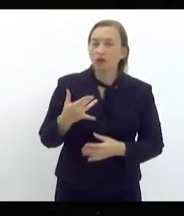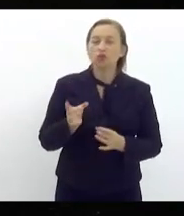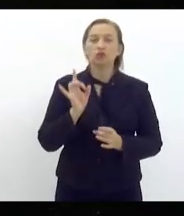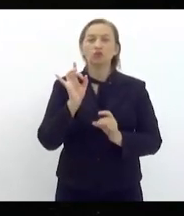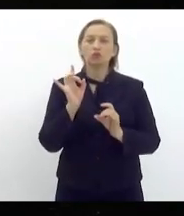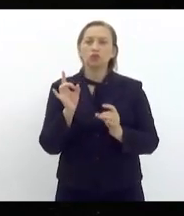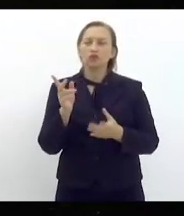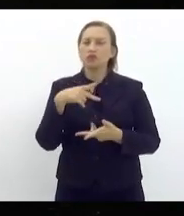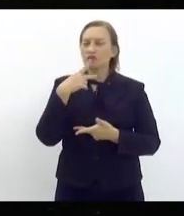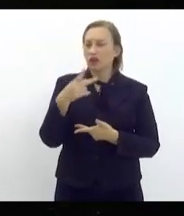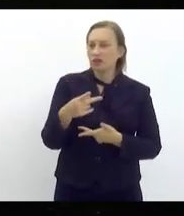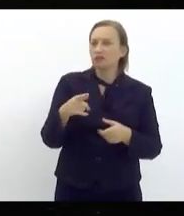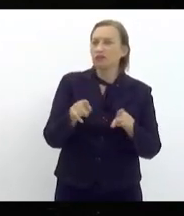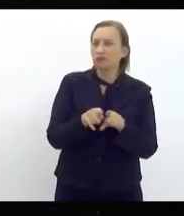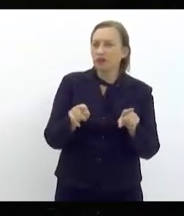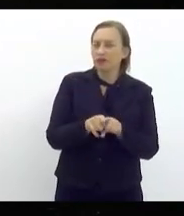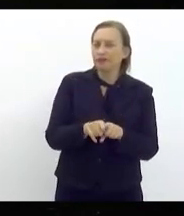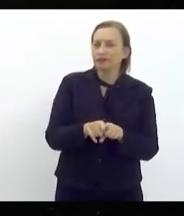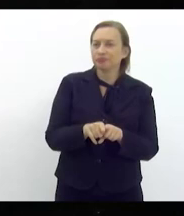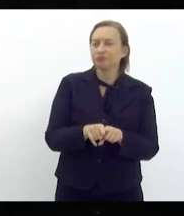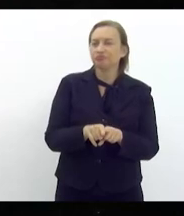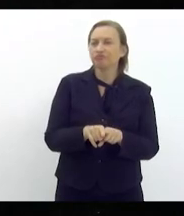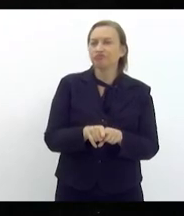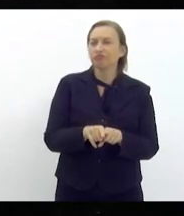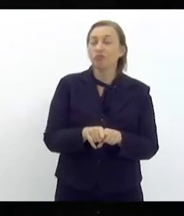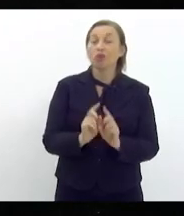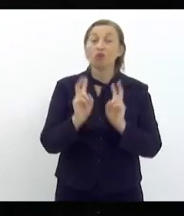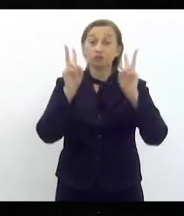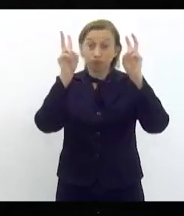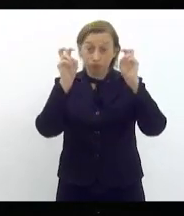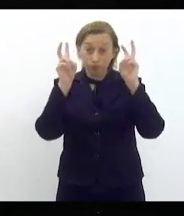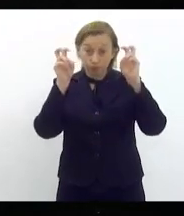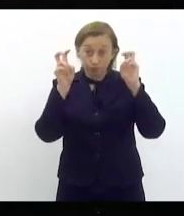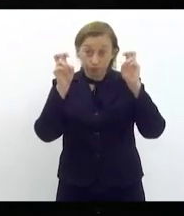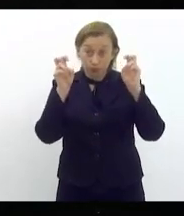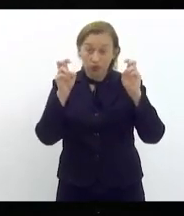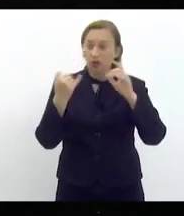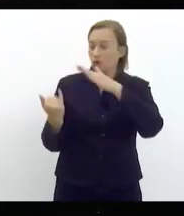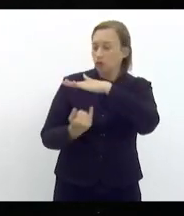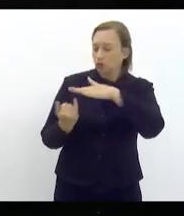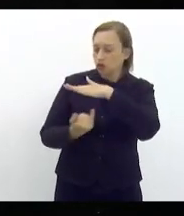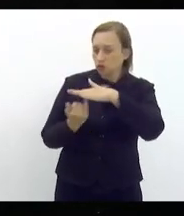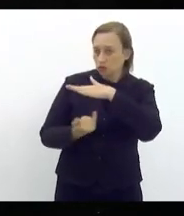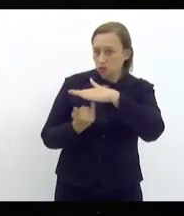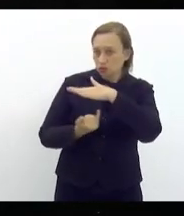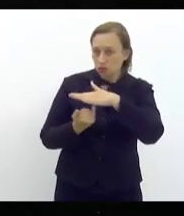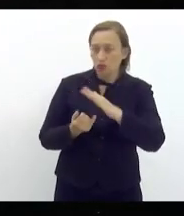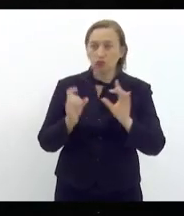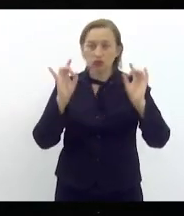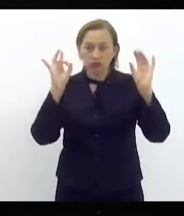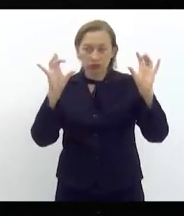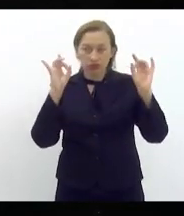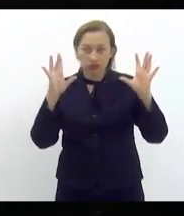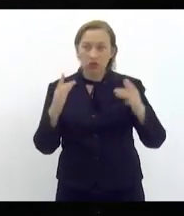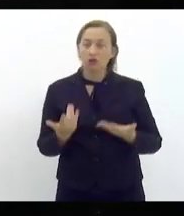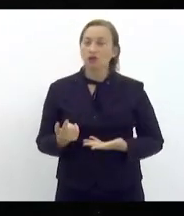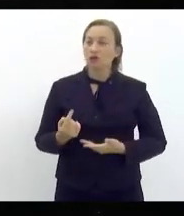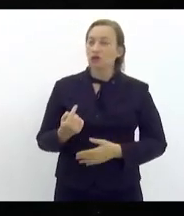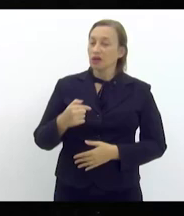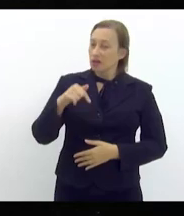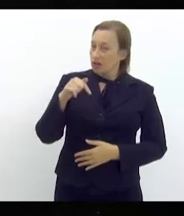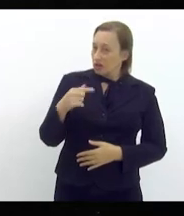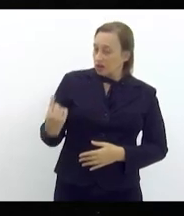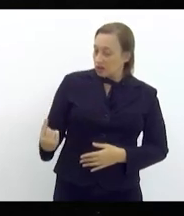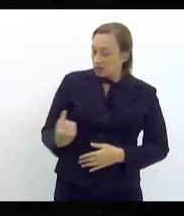especificando aí o tema ou o instituto especializado. E como aqui pedir